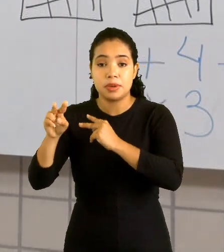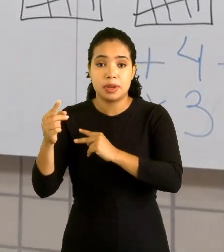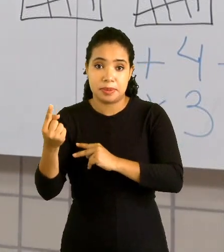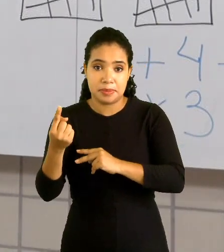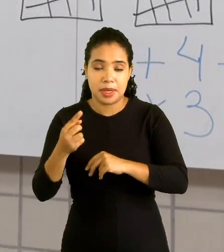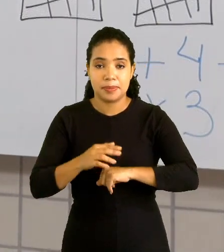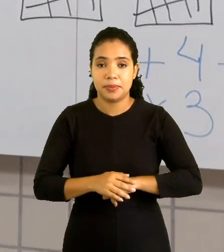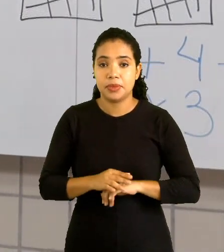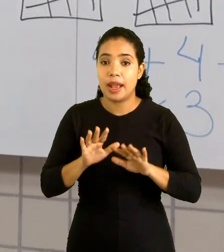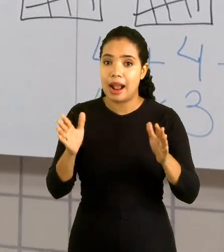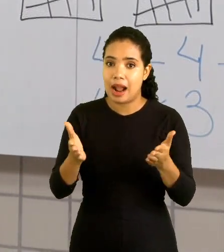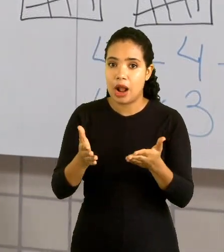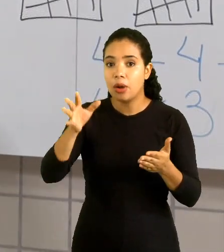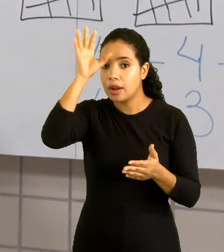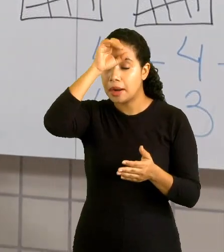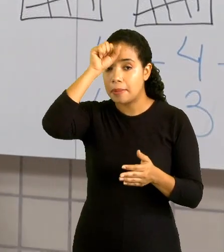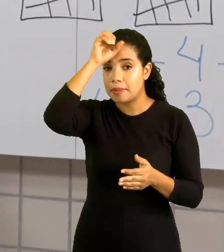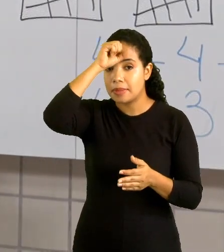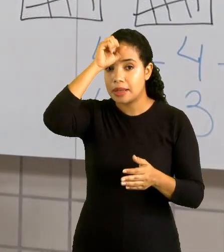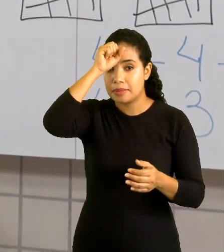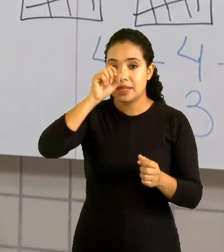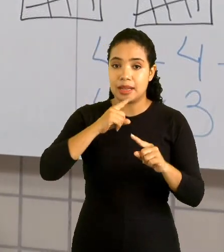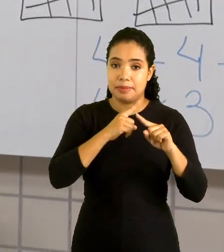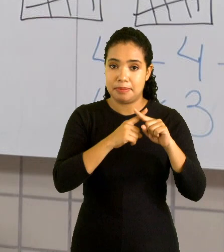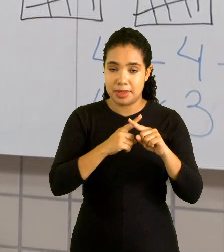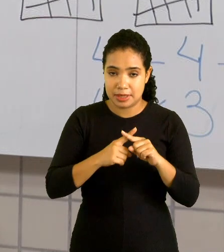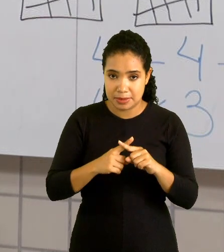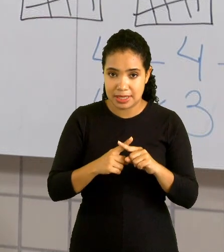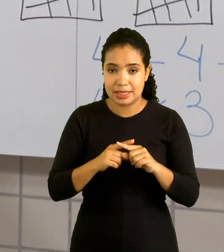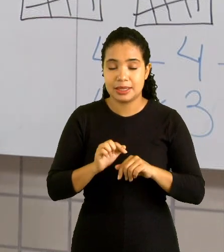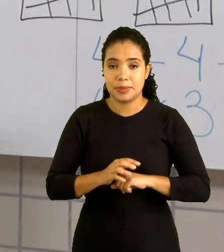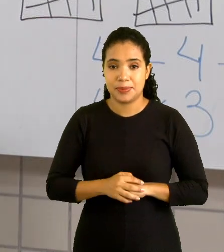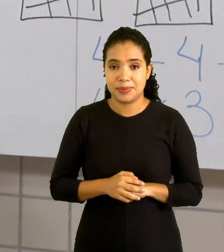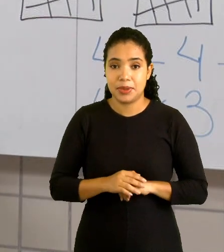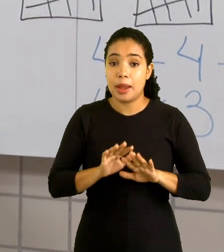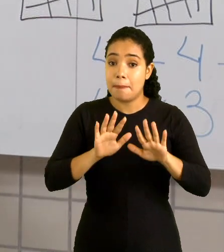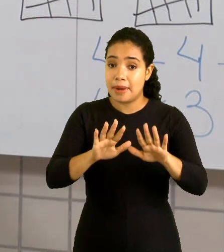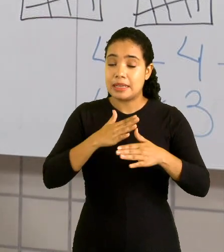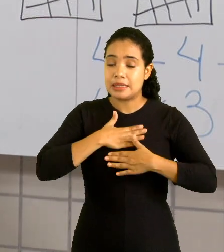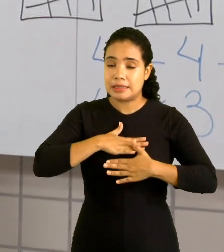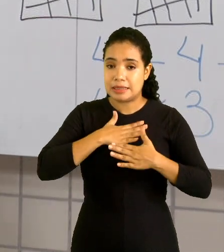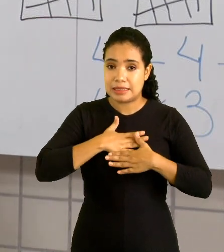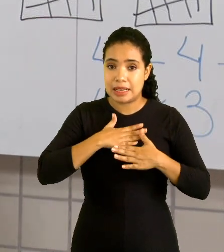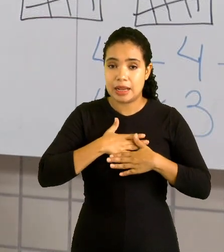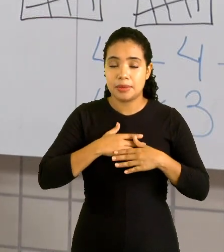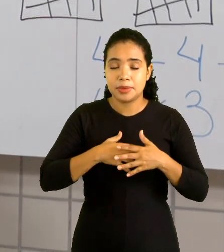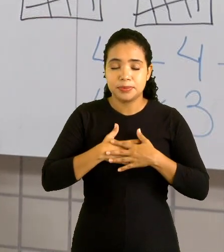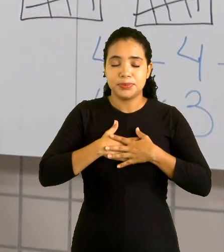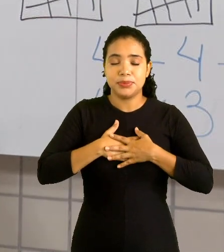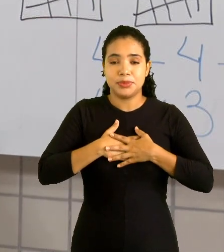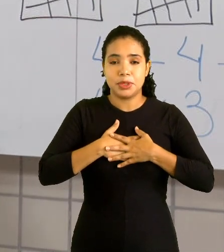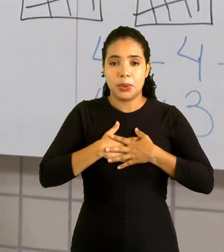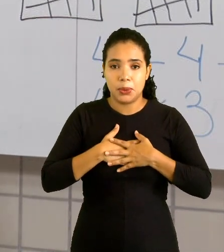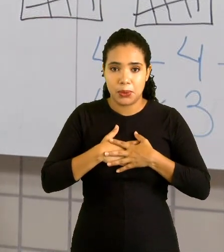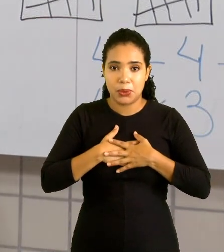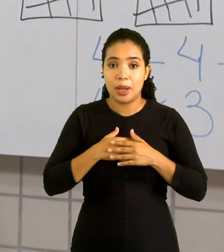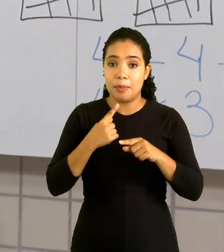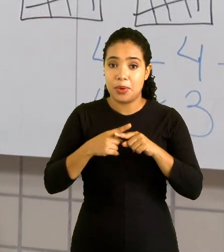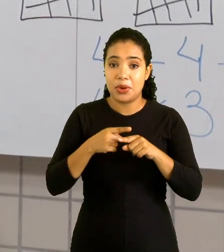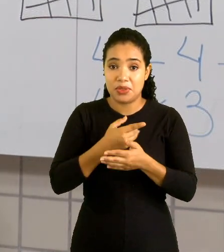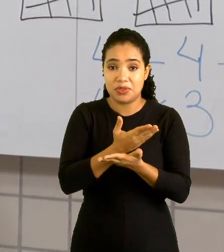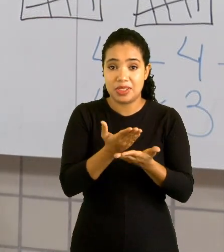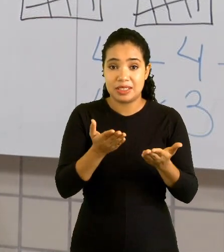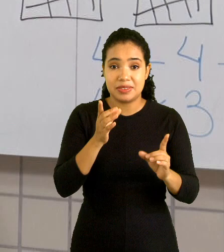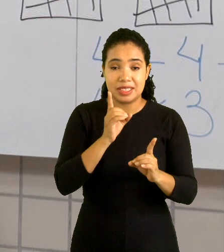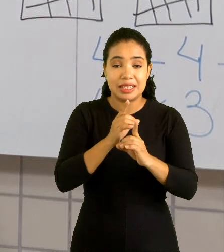vamos aprender um pouco sobre a multiplicação. Mas calma, respira fundo, porque você vai